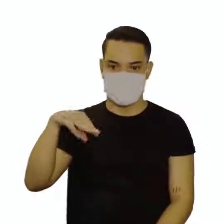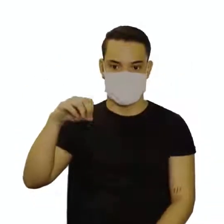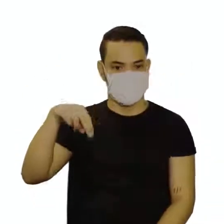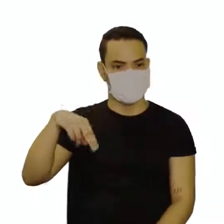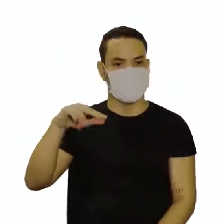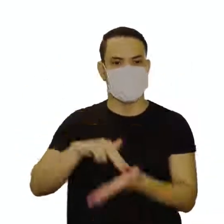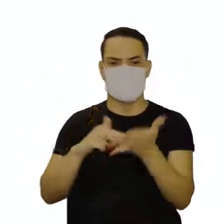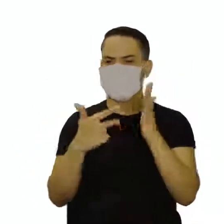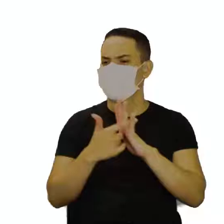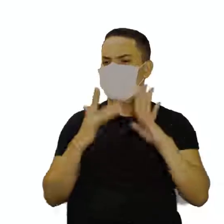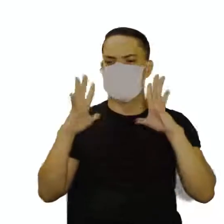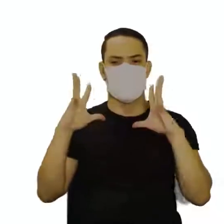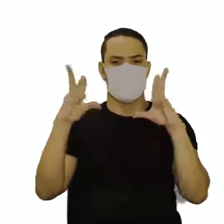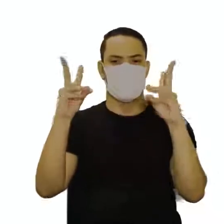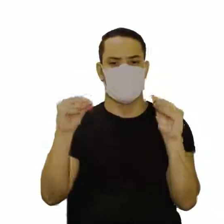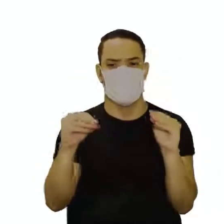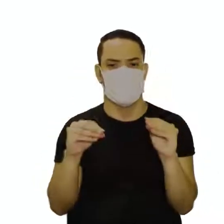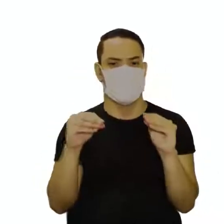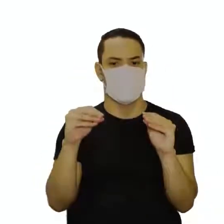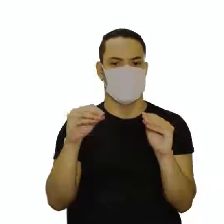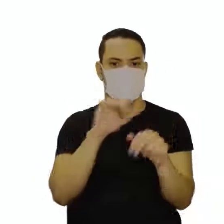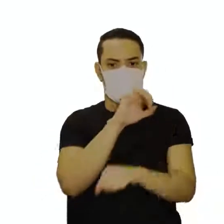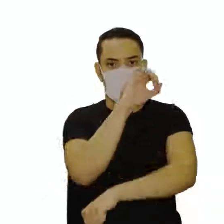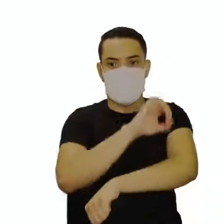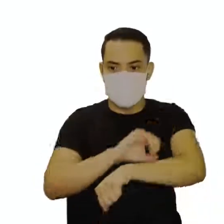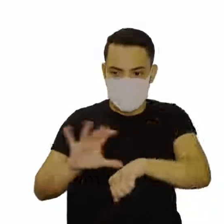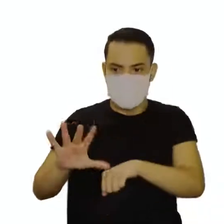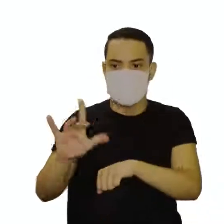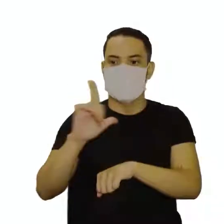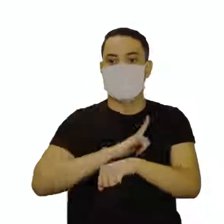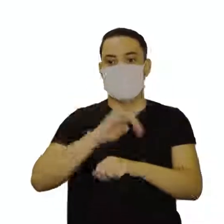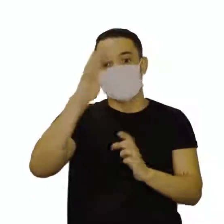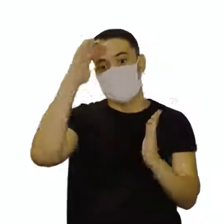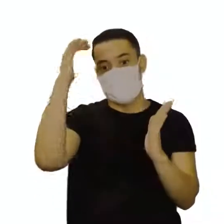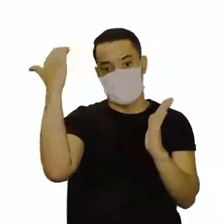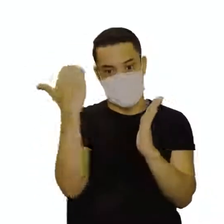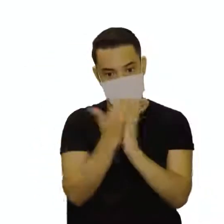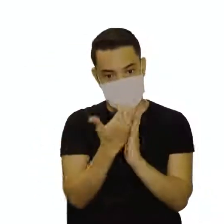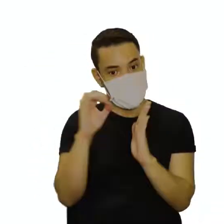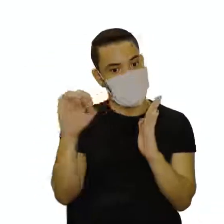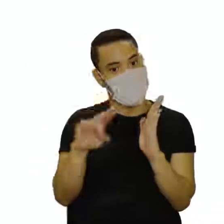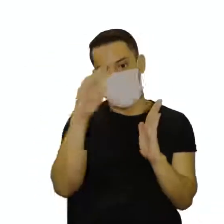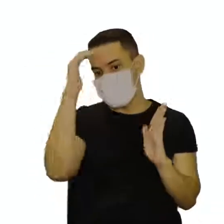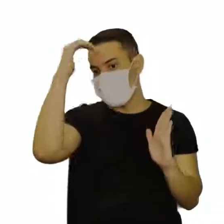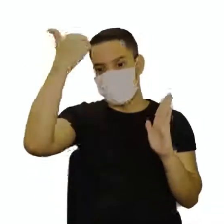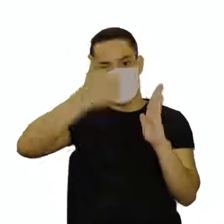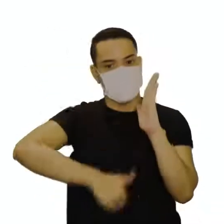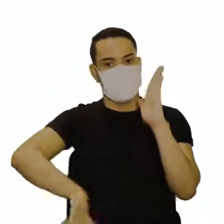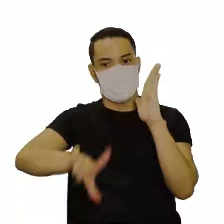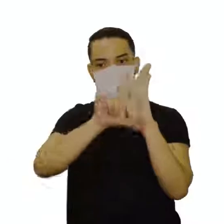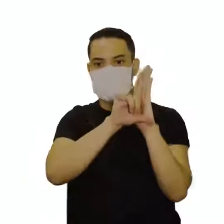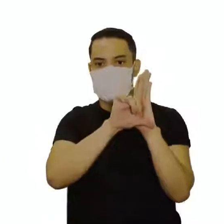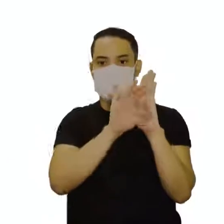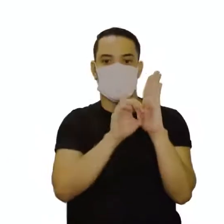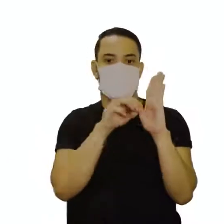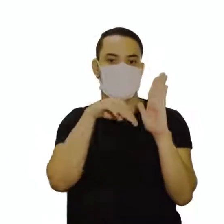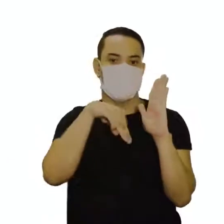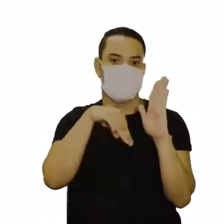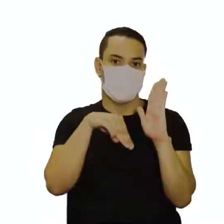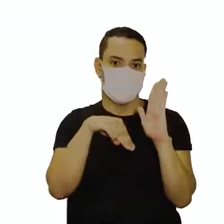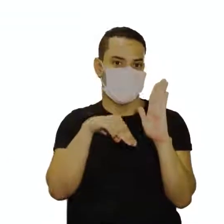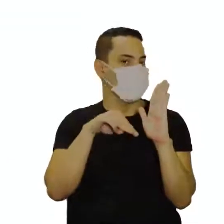os tipos de condutores, tanto para aqueles que obedecem quanto para os que não obedecem à lei de